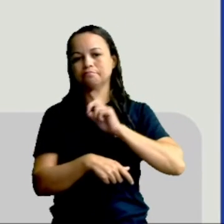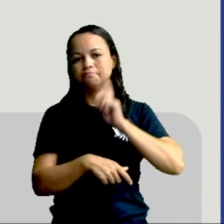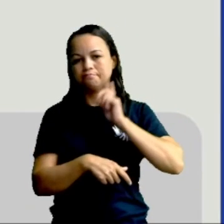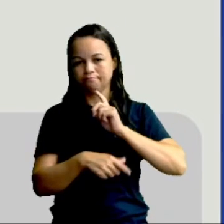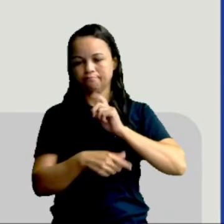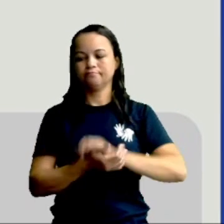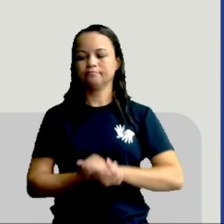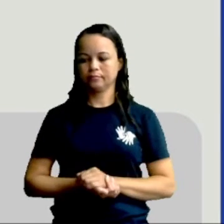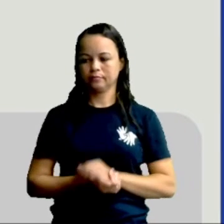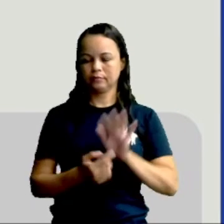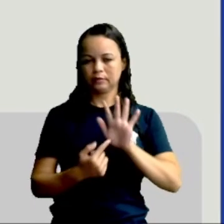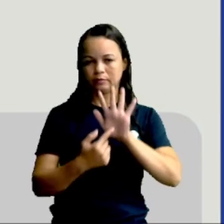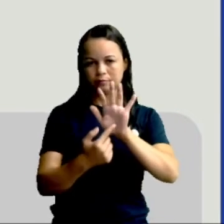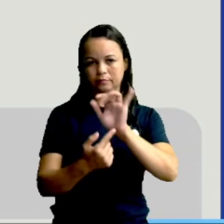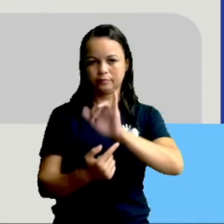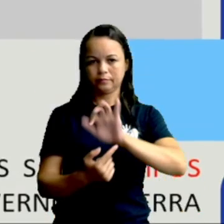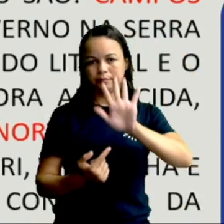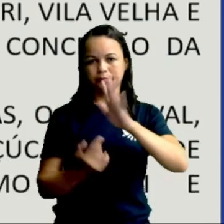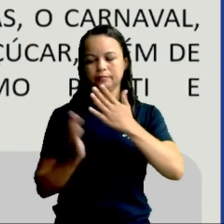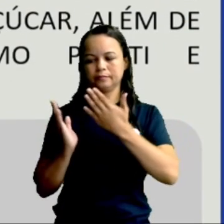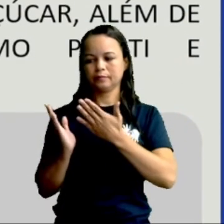está aparecendo para você.